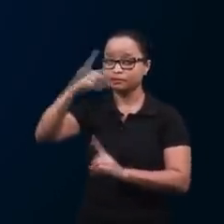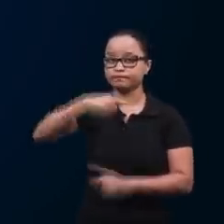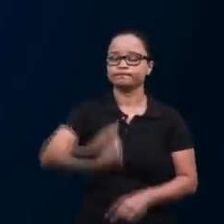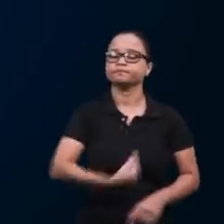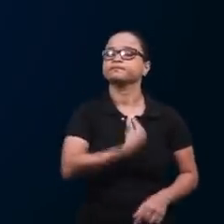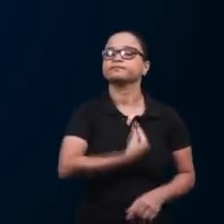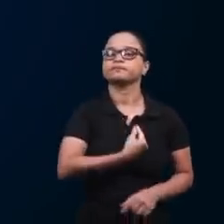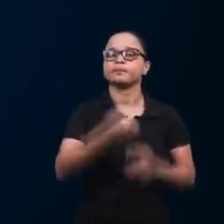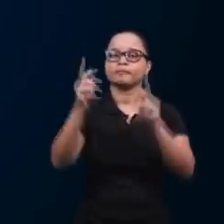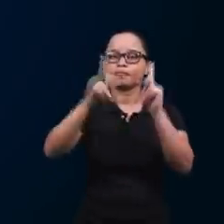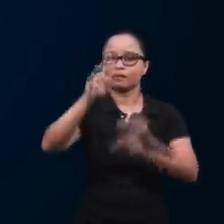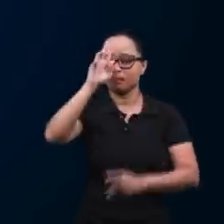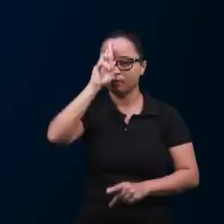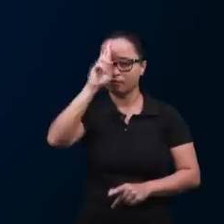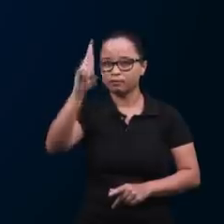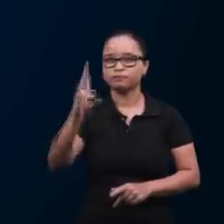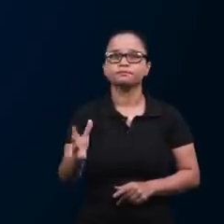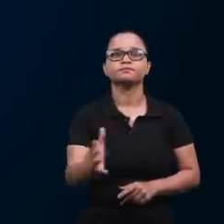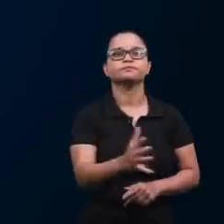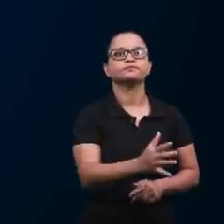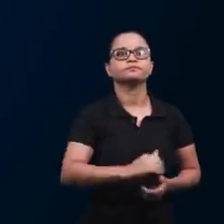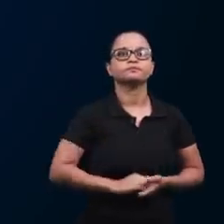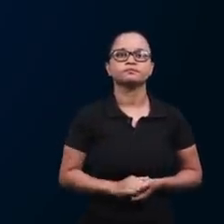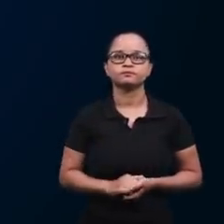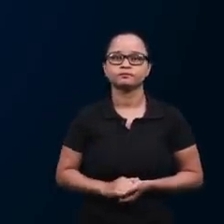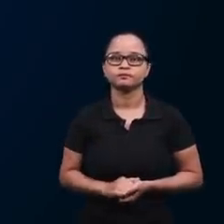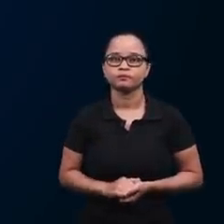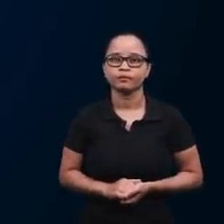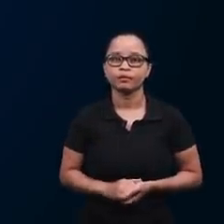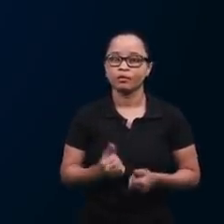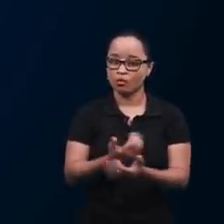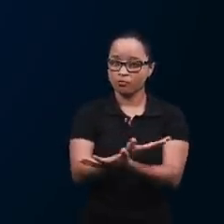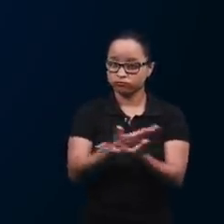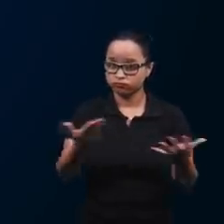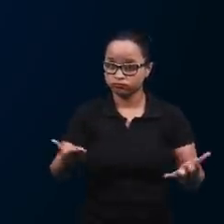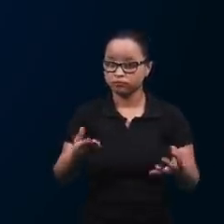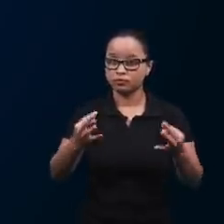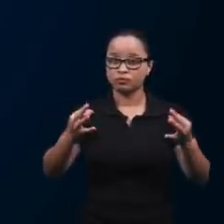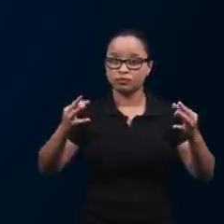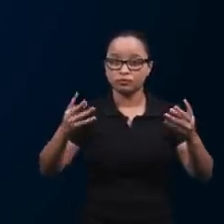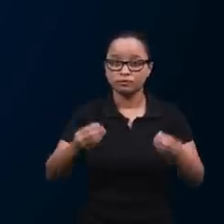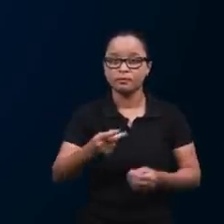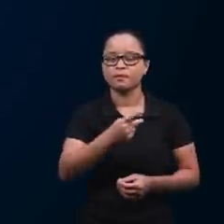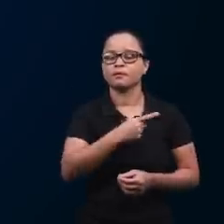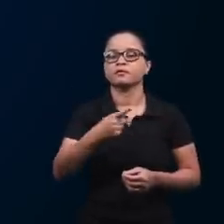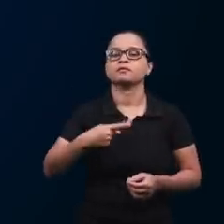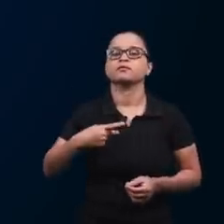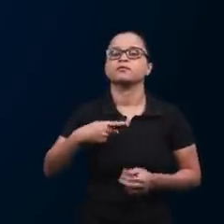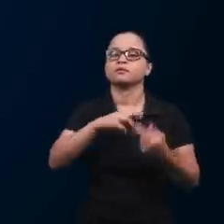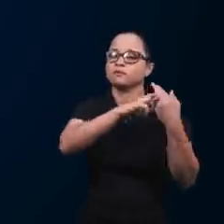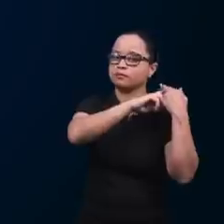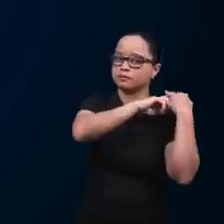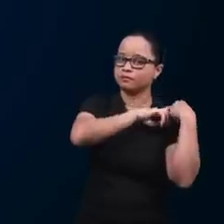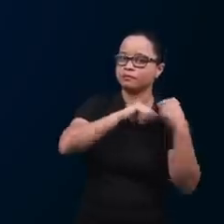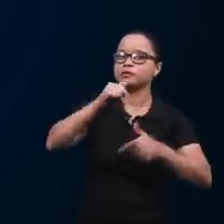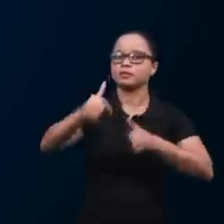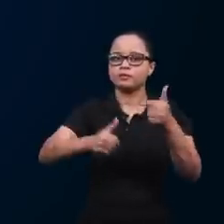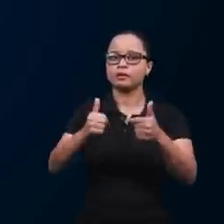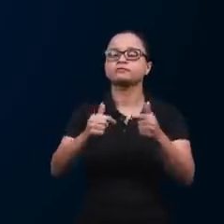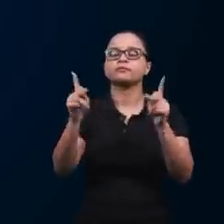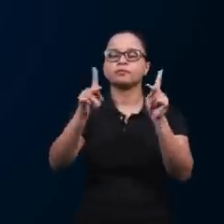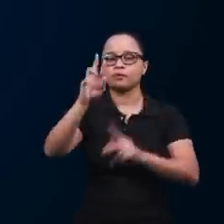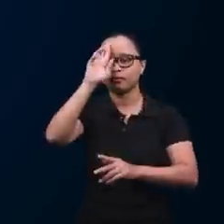sobre as nossas vidas a paz do Senhor e eu Saúdo os pastores responsável por esse trabalho com a paz do Senhor